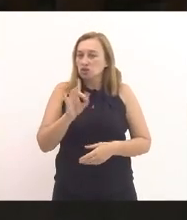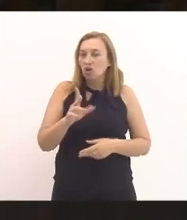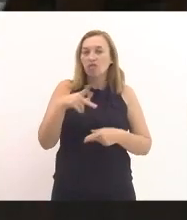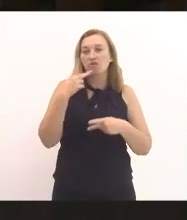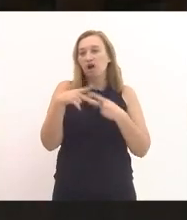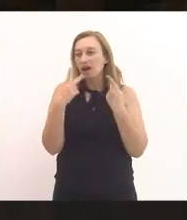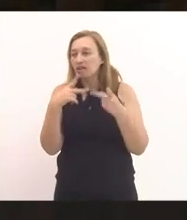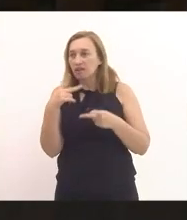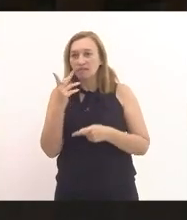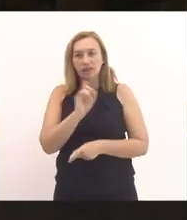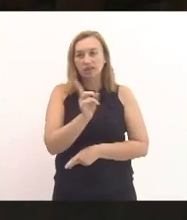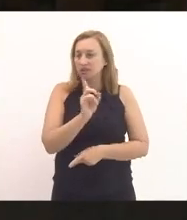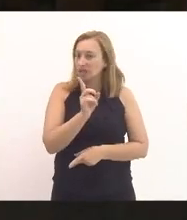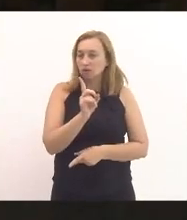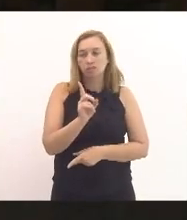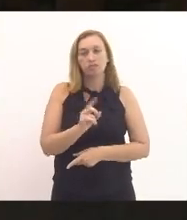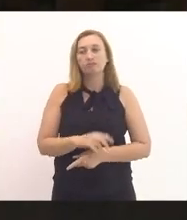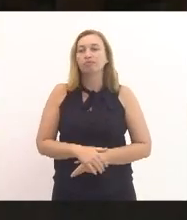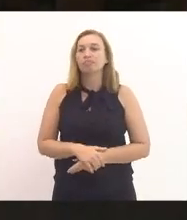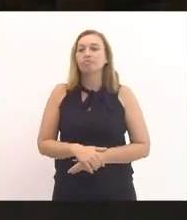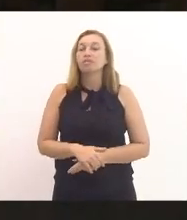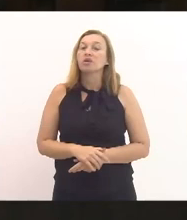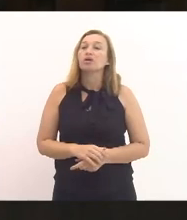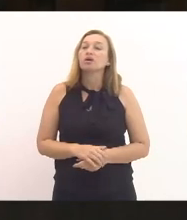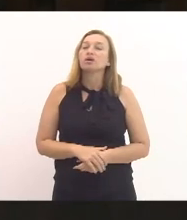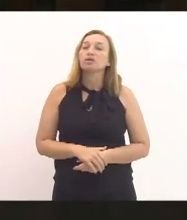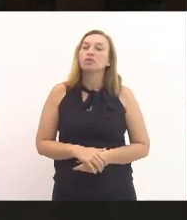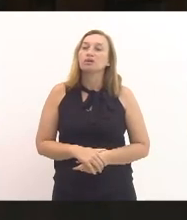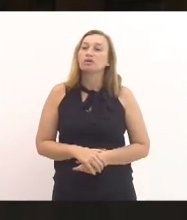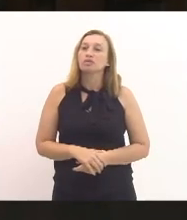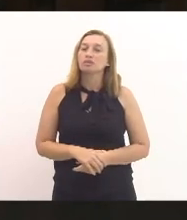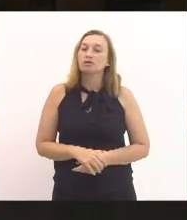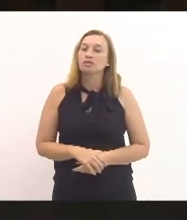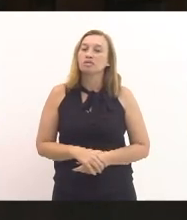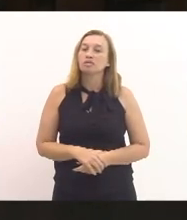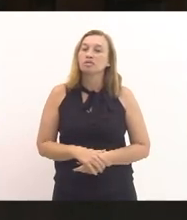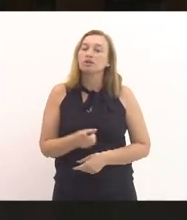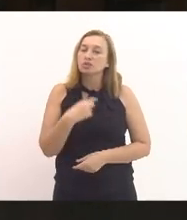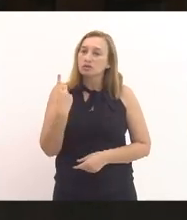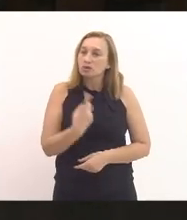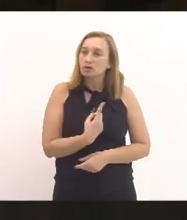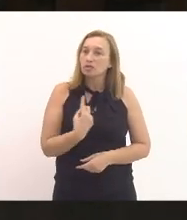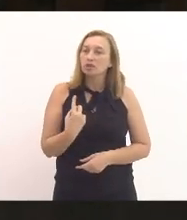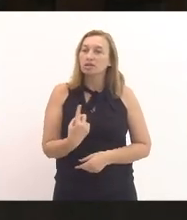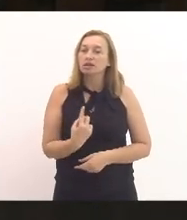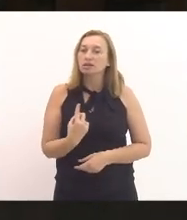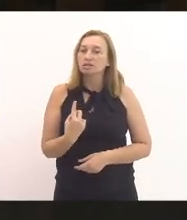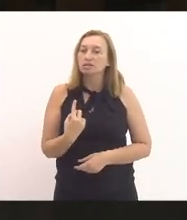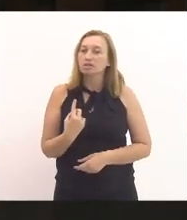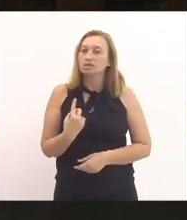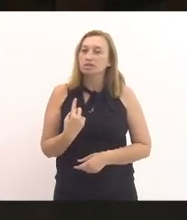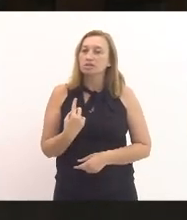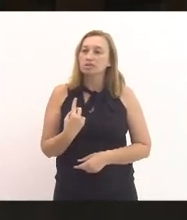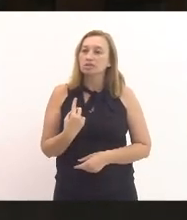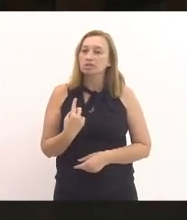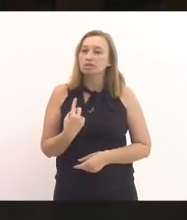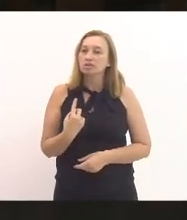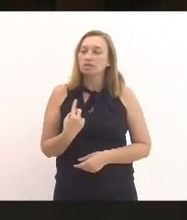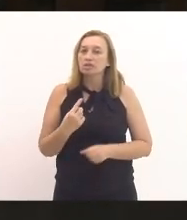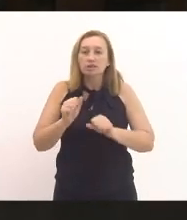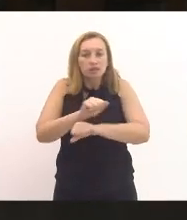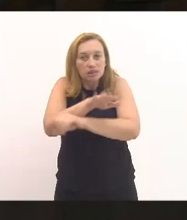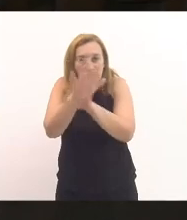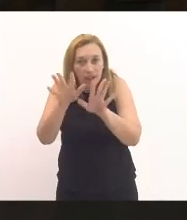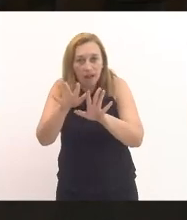né uma e tem outra para dentro pelo contrário nós estamos sendo é bem